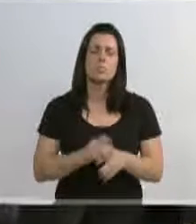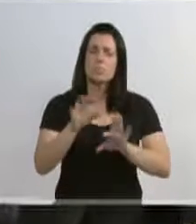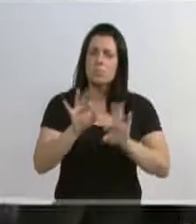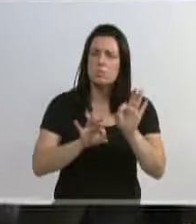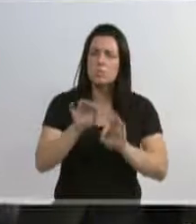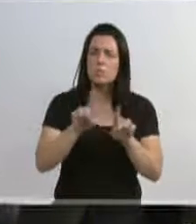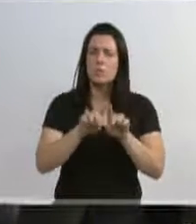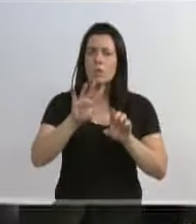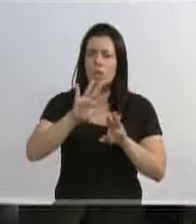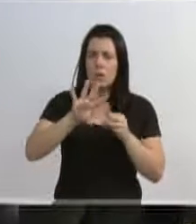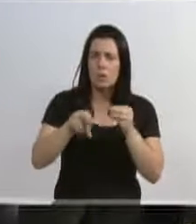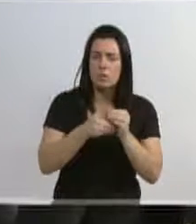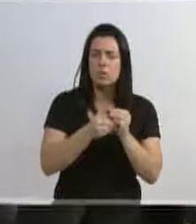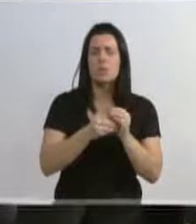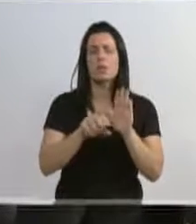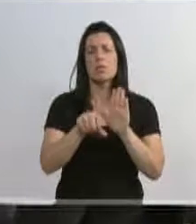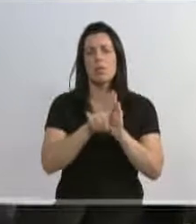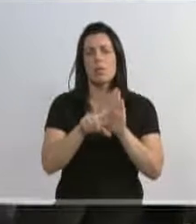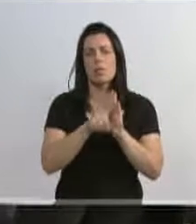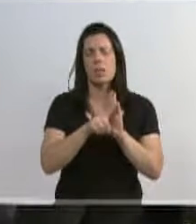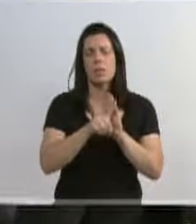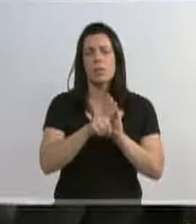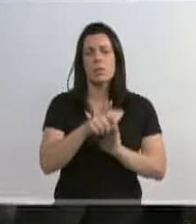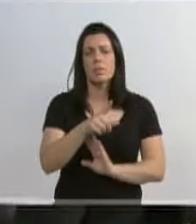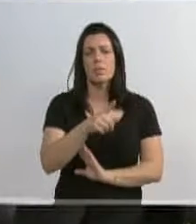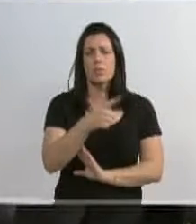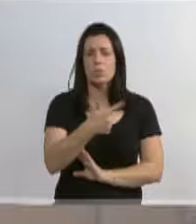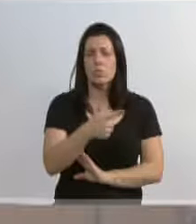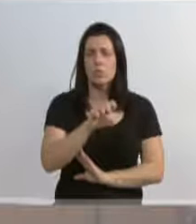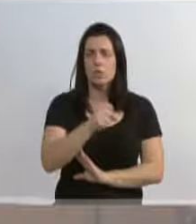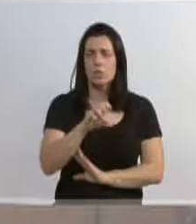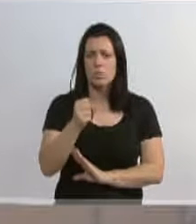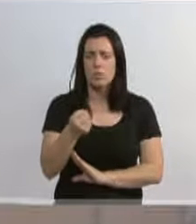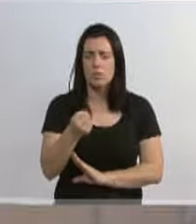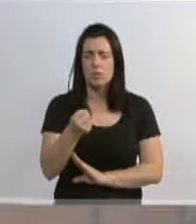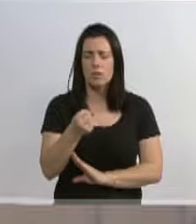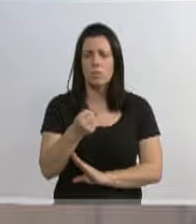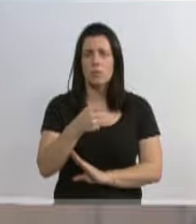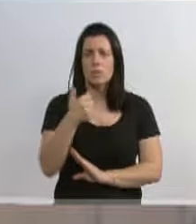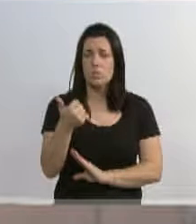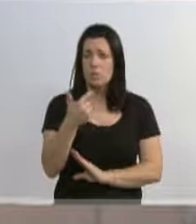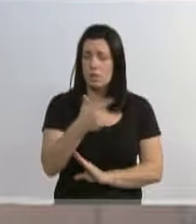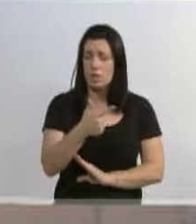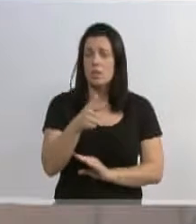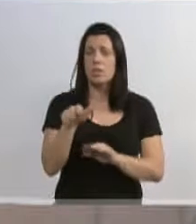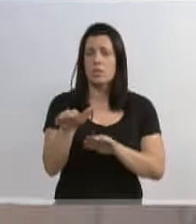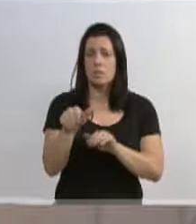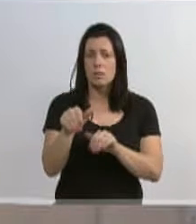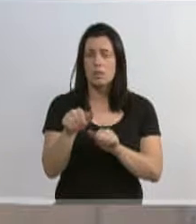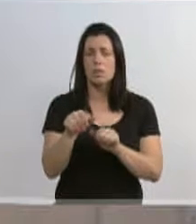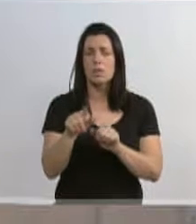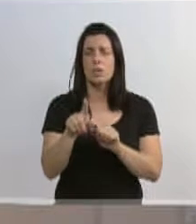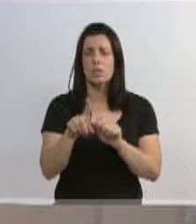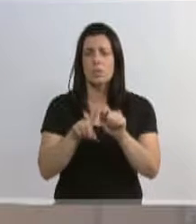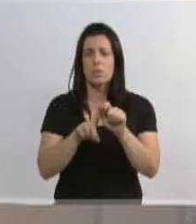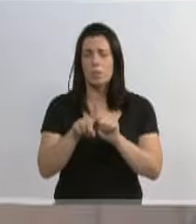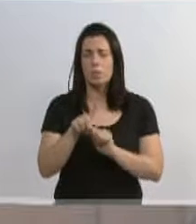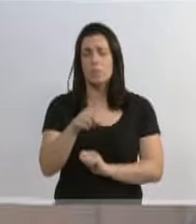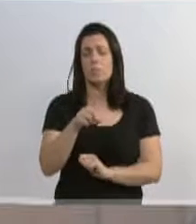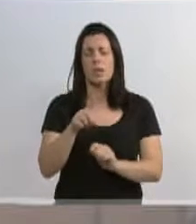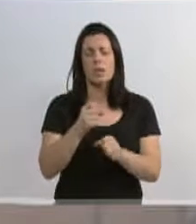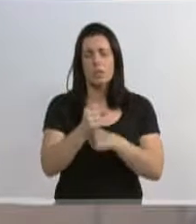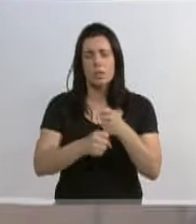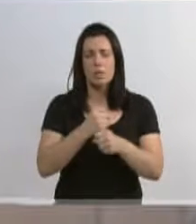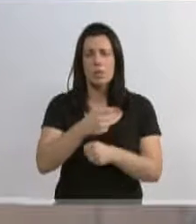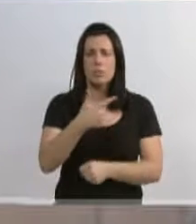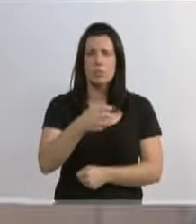e acrescenta dispositivos na lei complementar 288, de 13 de setembro de 2000, que cria o Conselho Municipal